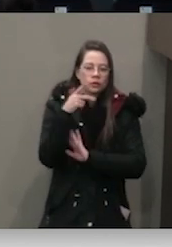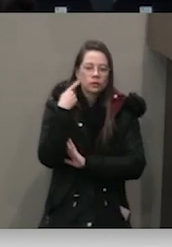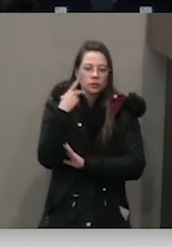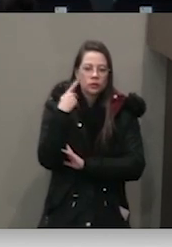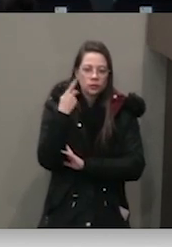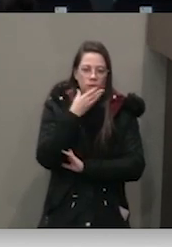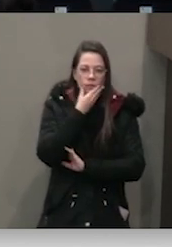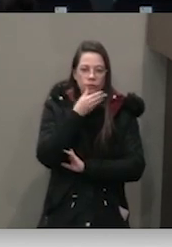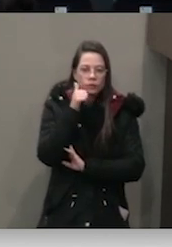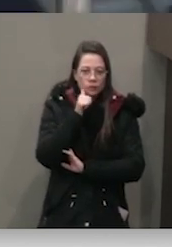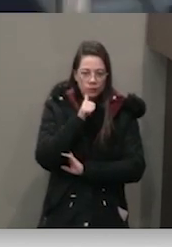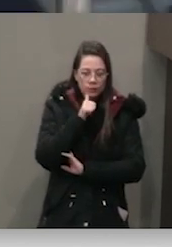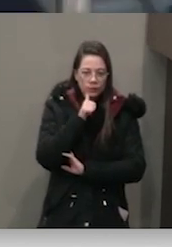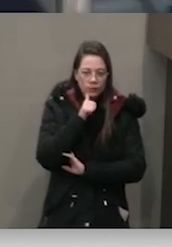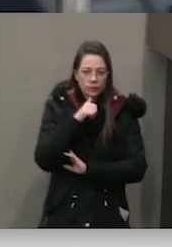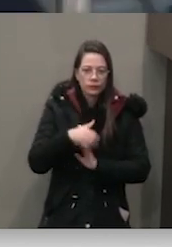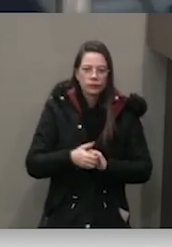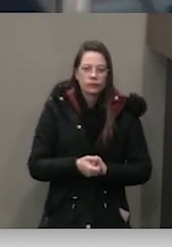e vereadoras.